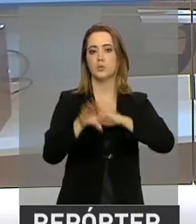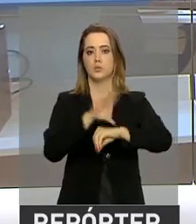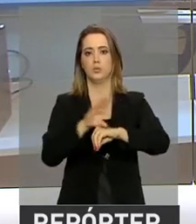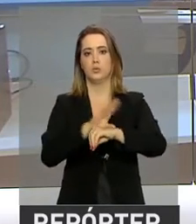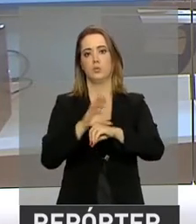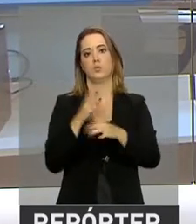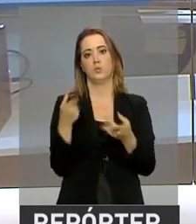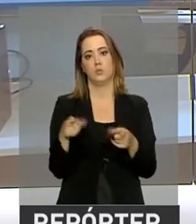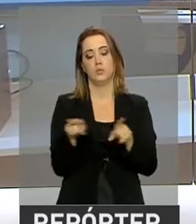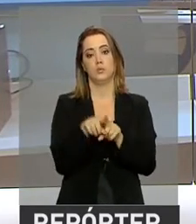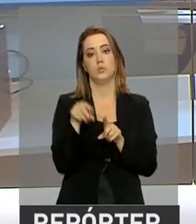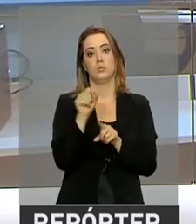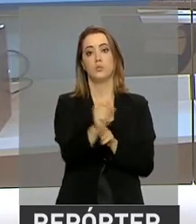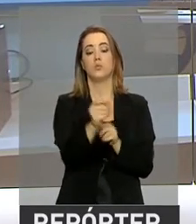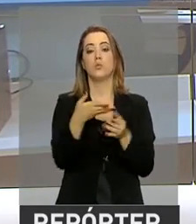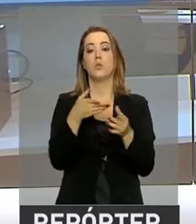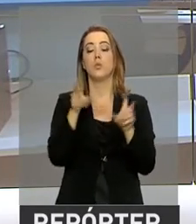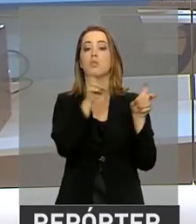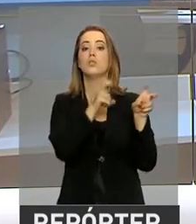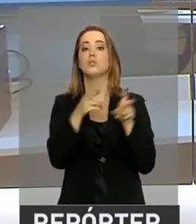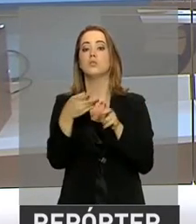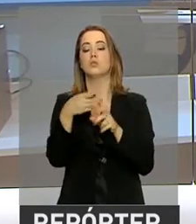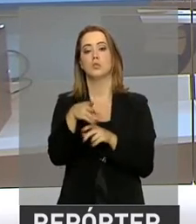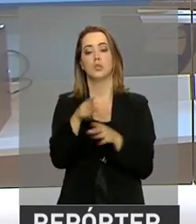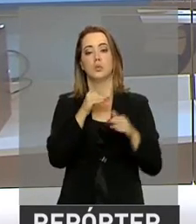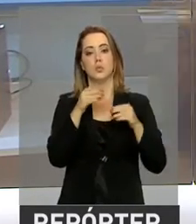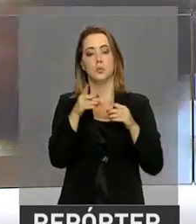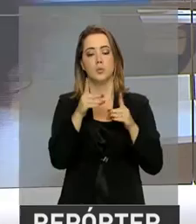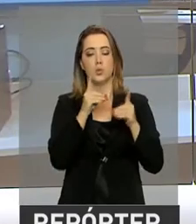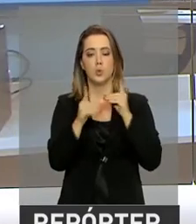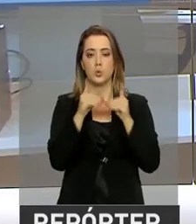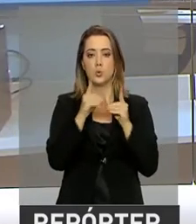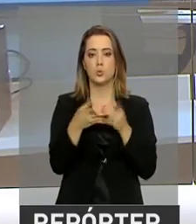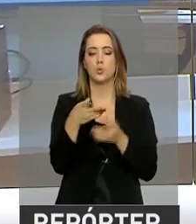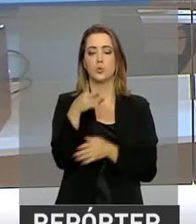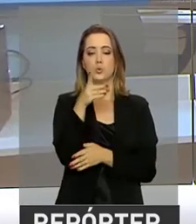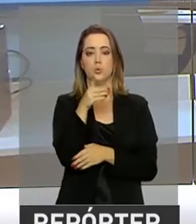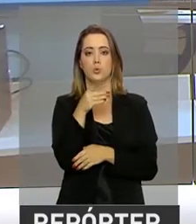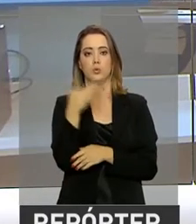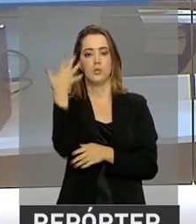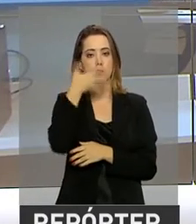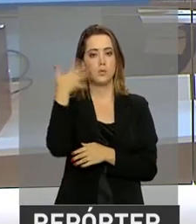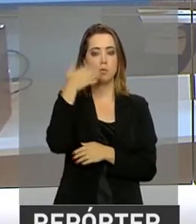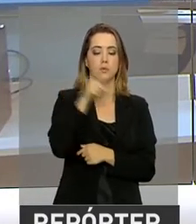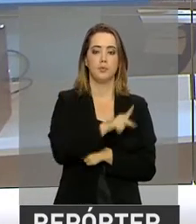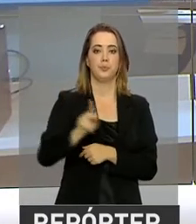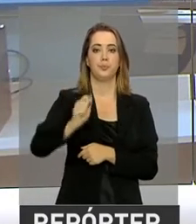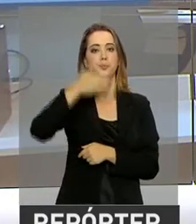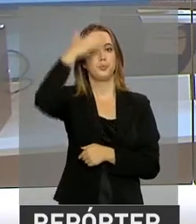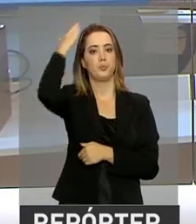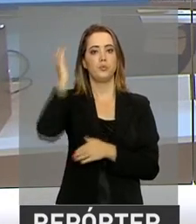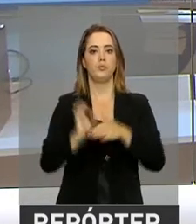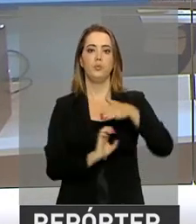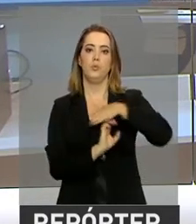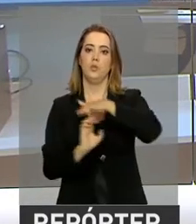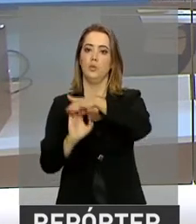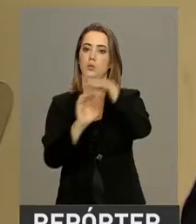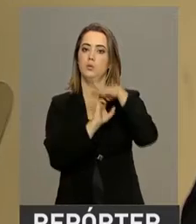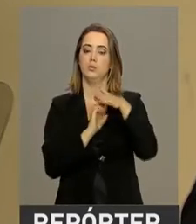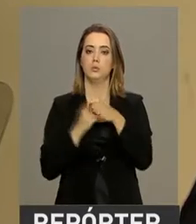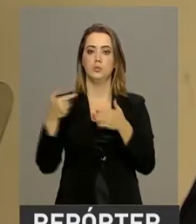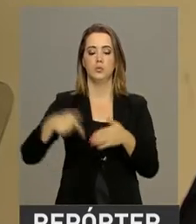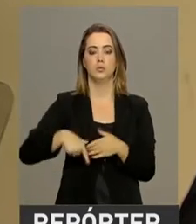públicos foram temas do discurso do presidente michel temer em um encontro com empresários nesta terça feira em brasília